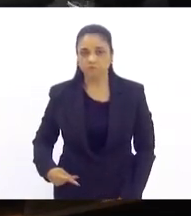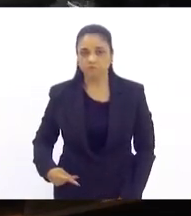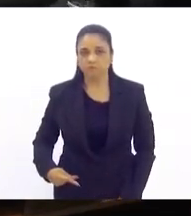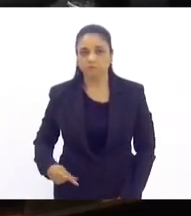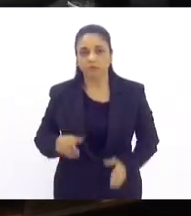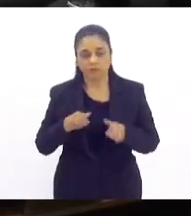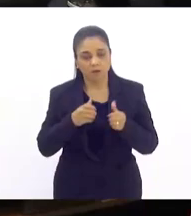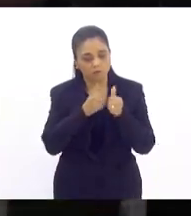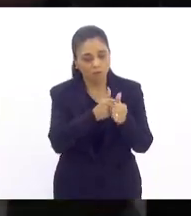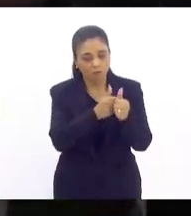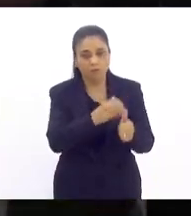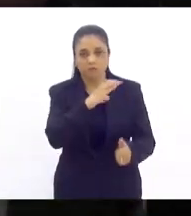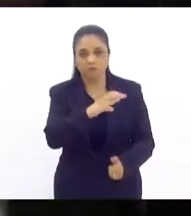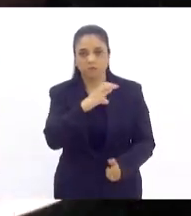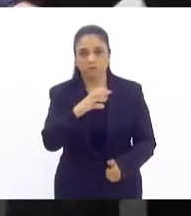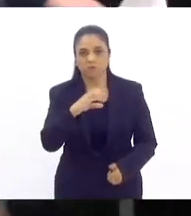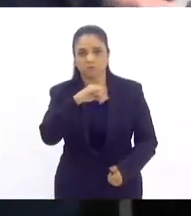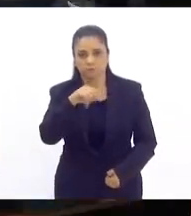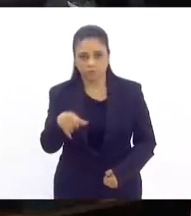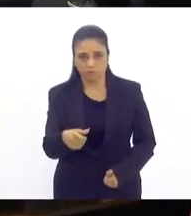acompanha CJ